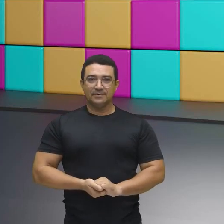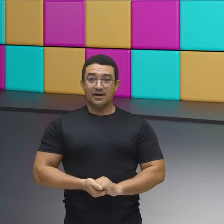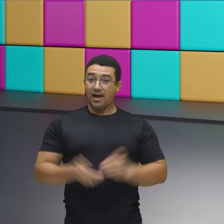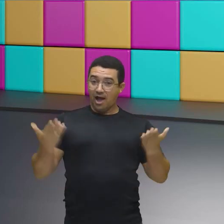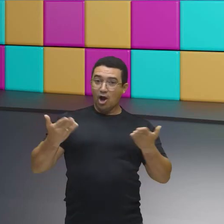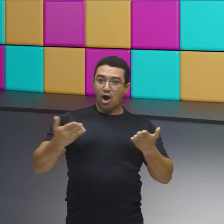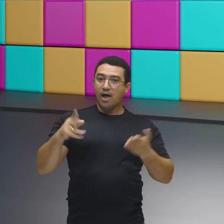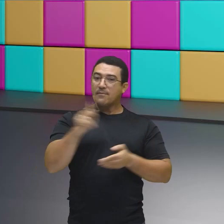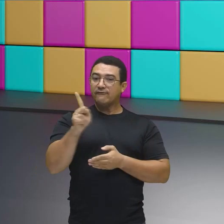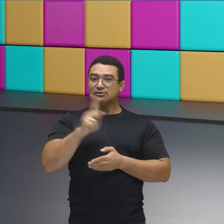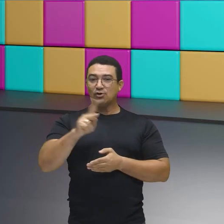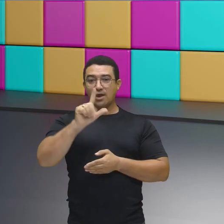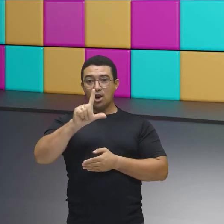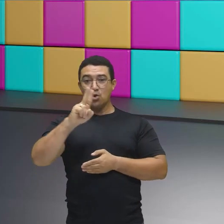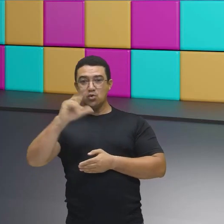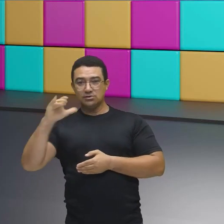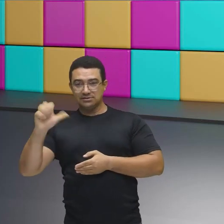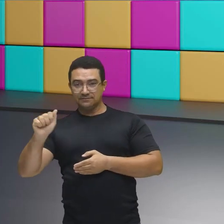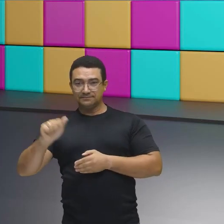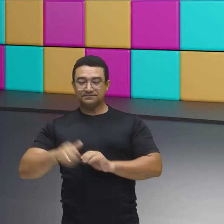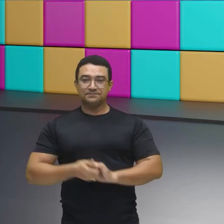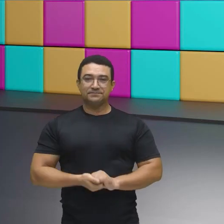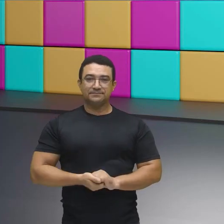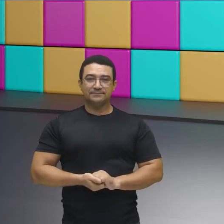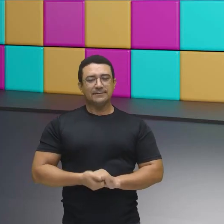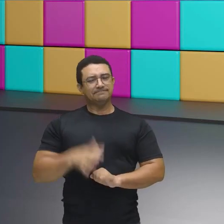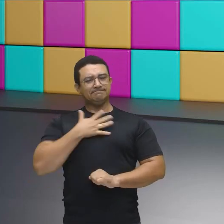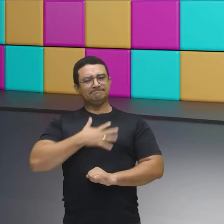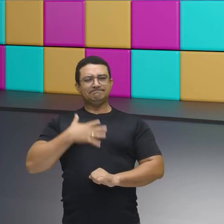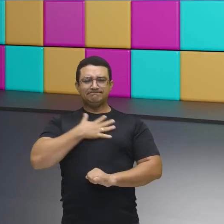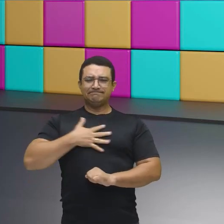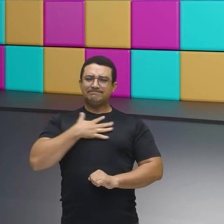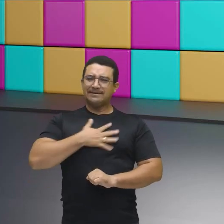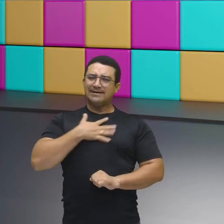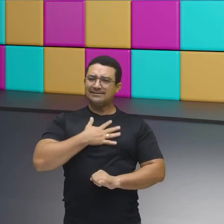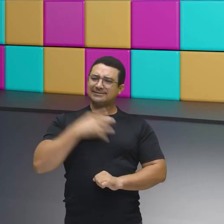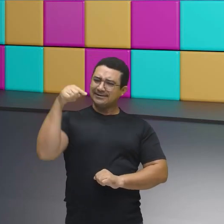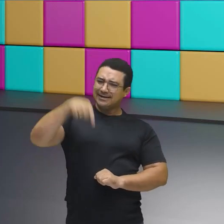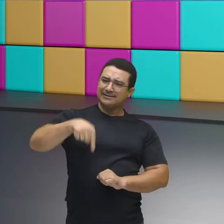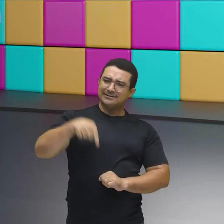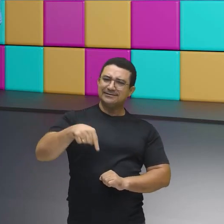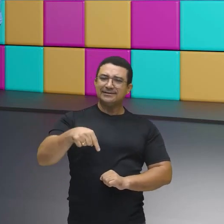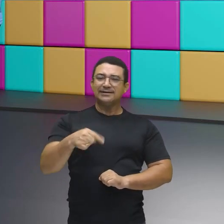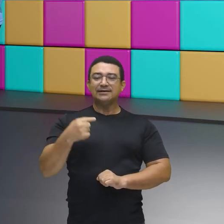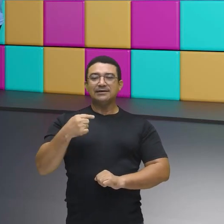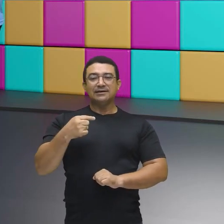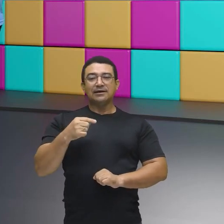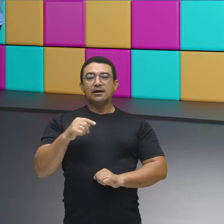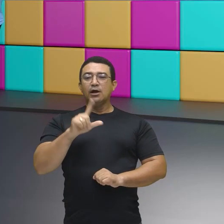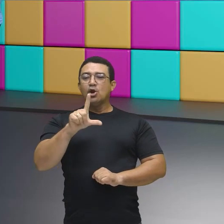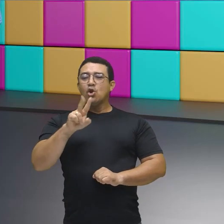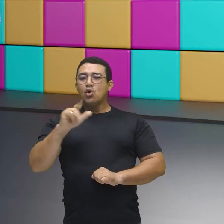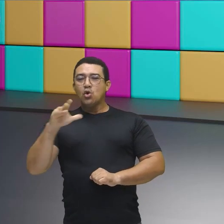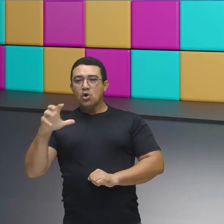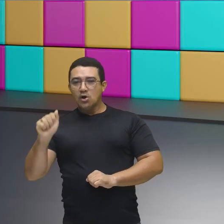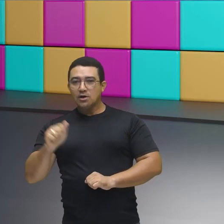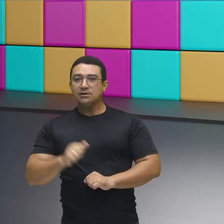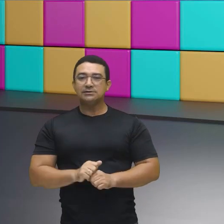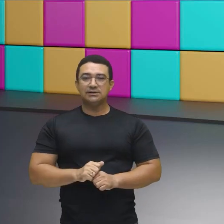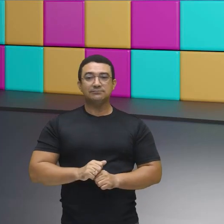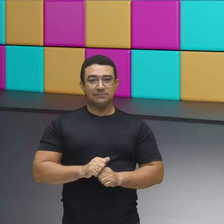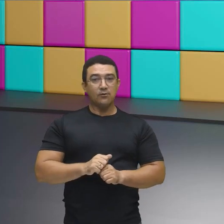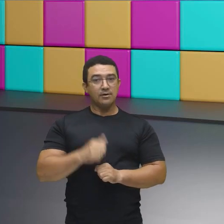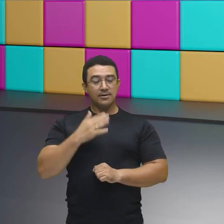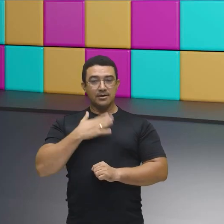Regina, por favor. É um prazer estar aqui, sou a professora Lúcia. eu desenvolvo, né, minhas atividades